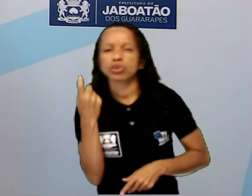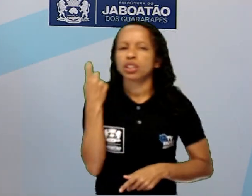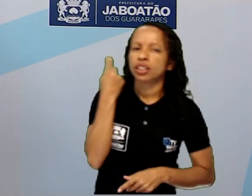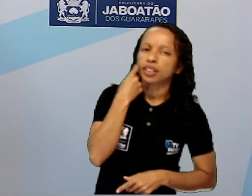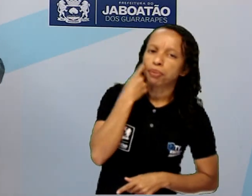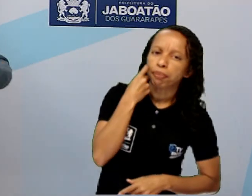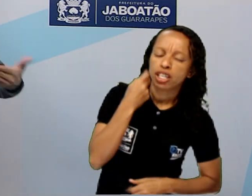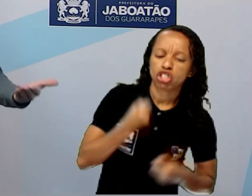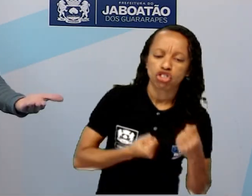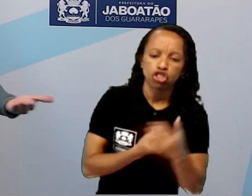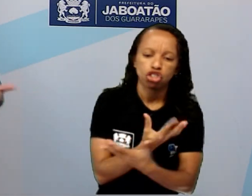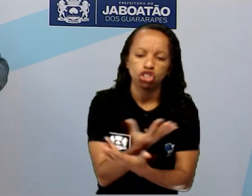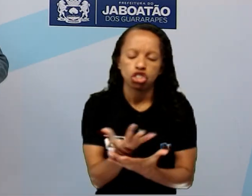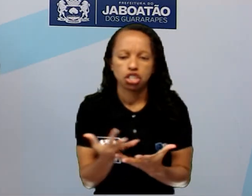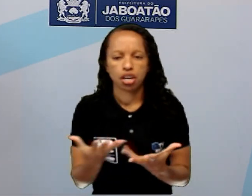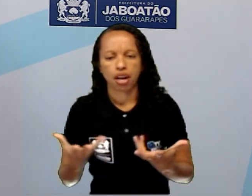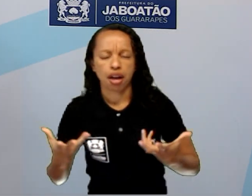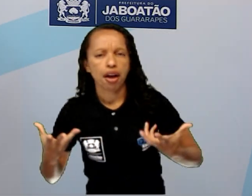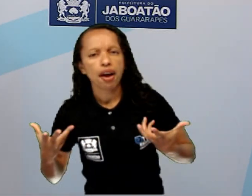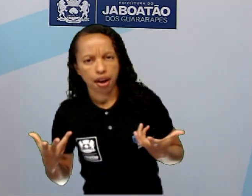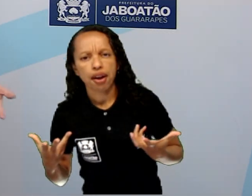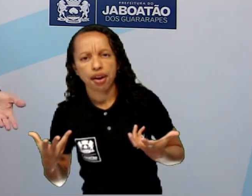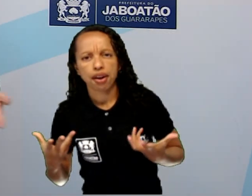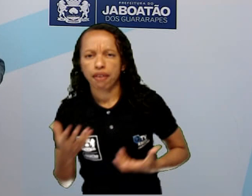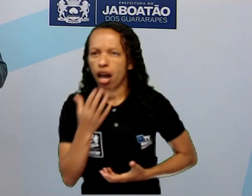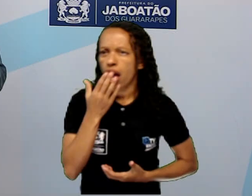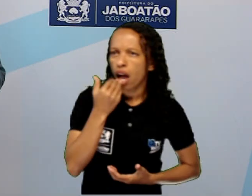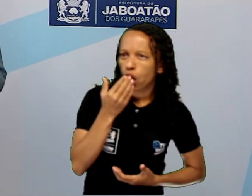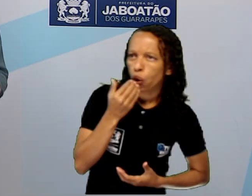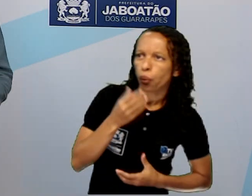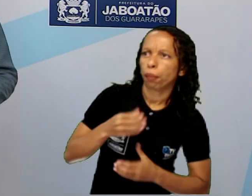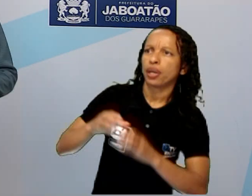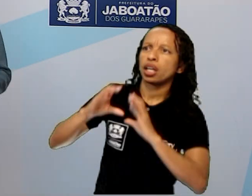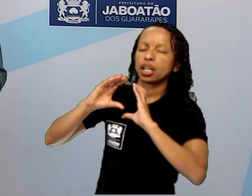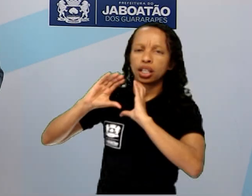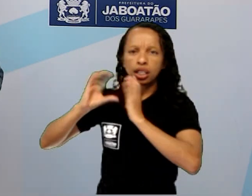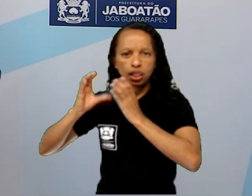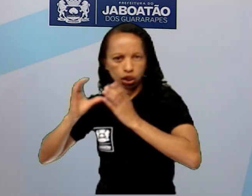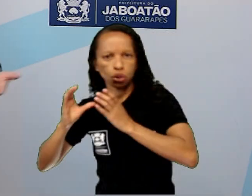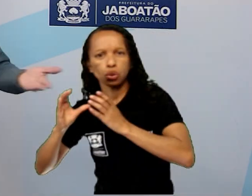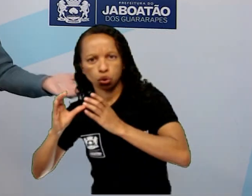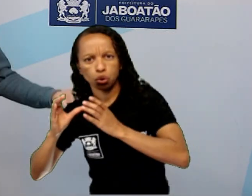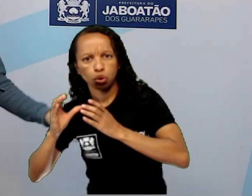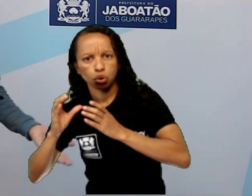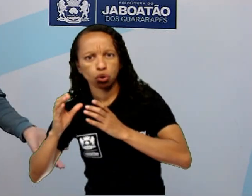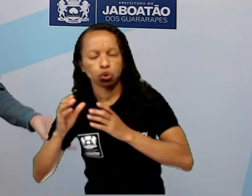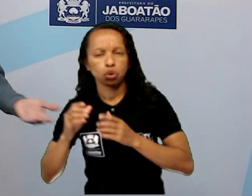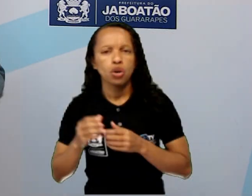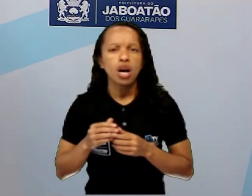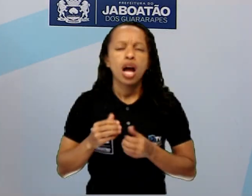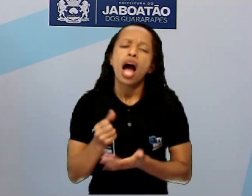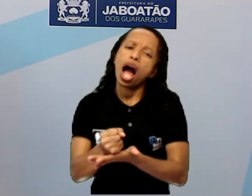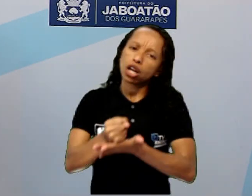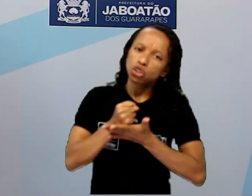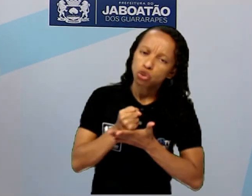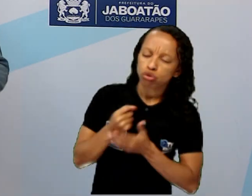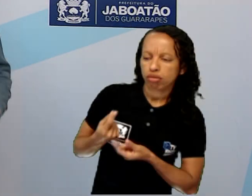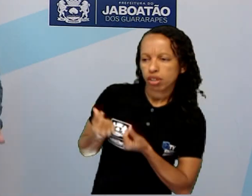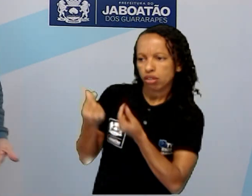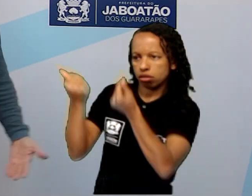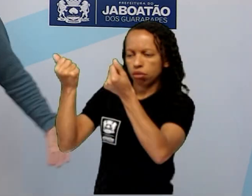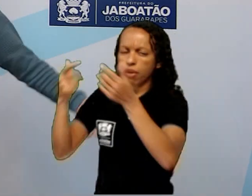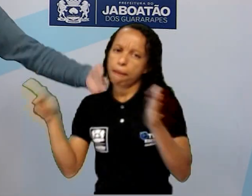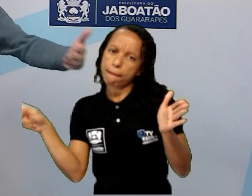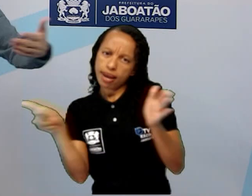come aqui, quibe, as comidas de coco, tudo isso movimenta a economia e faz parte da nossa cultura. Todo